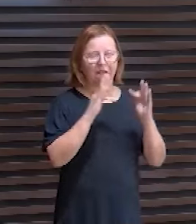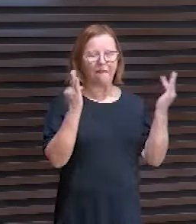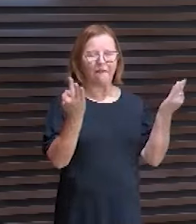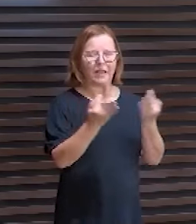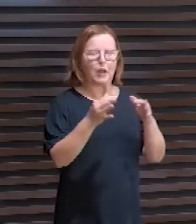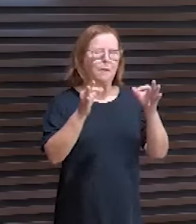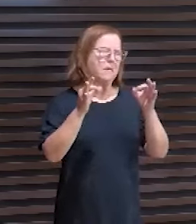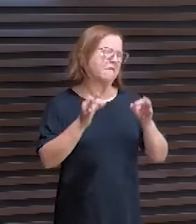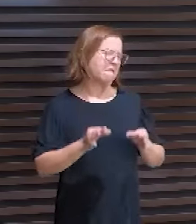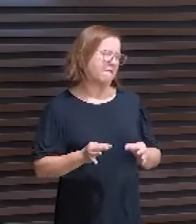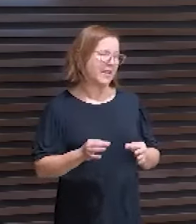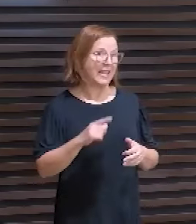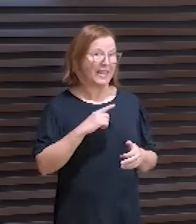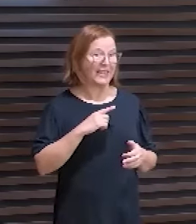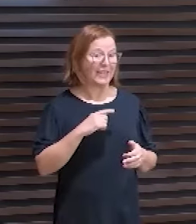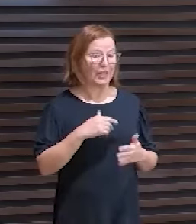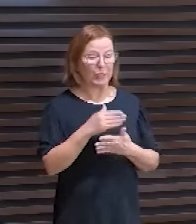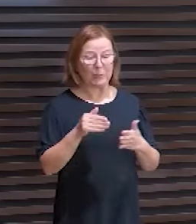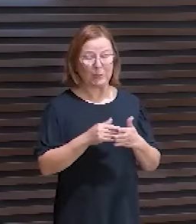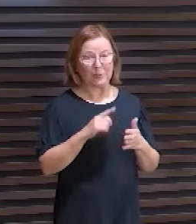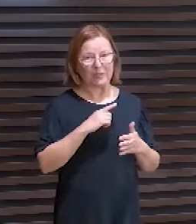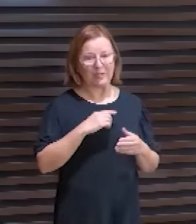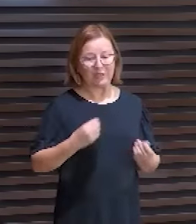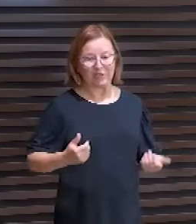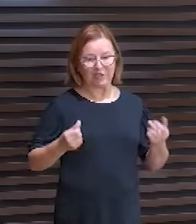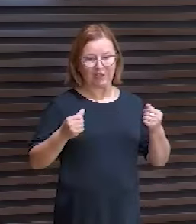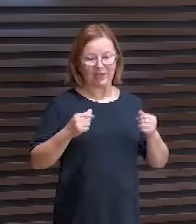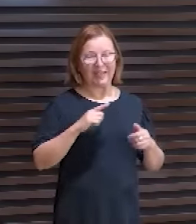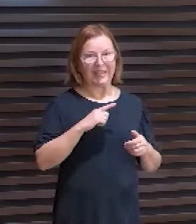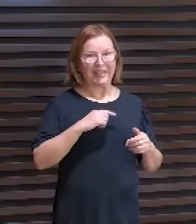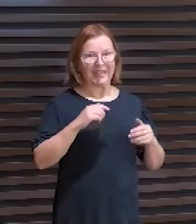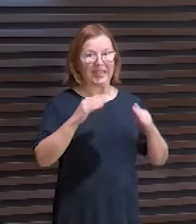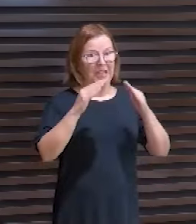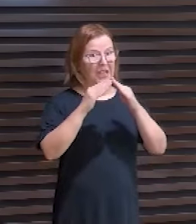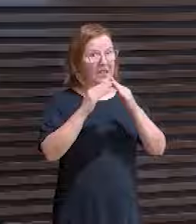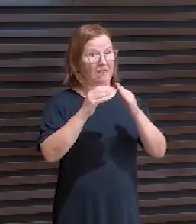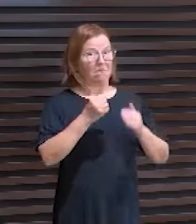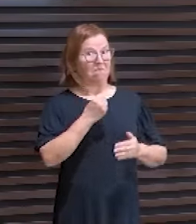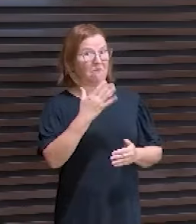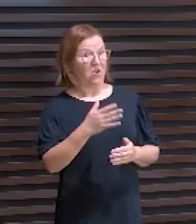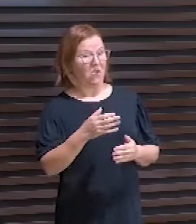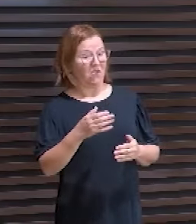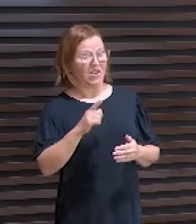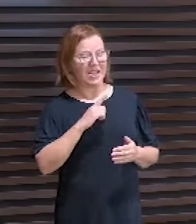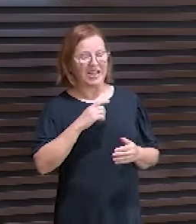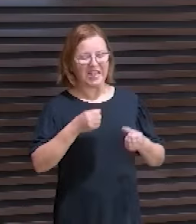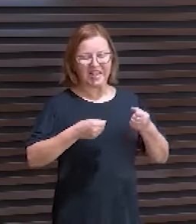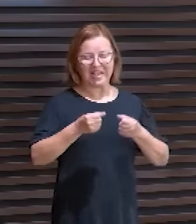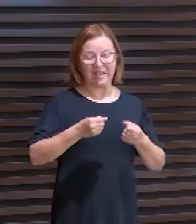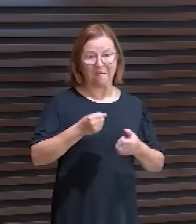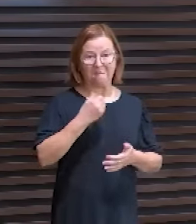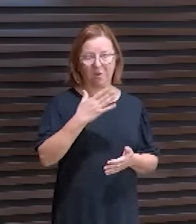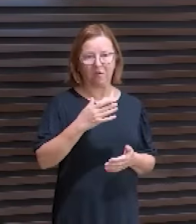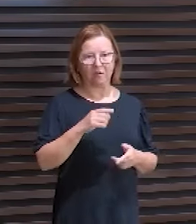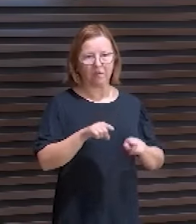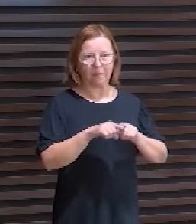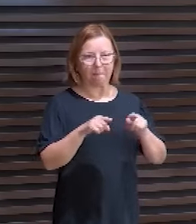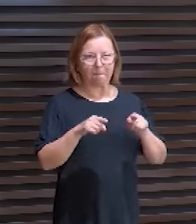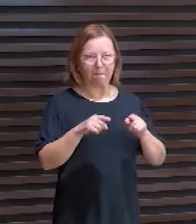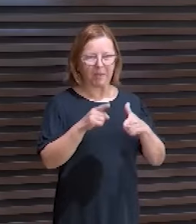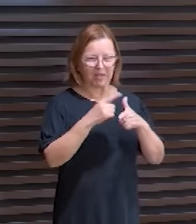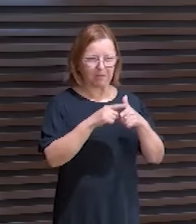tem tudo tem dinheiro tem casa Legal tem carro legal mas os problemas são todos embaixo do